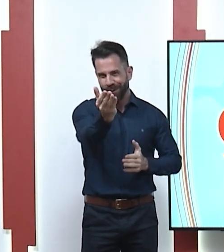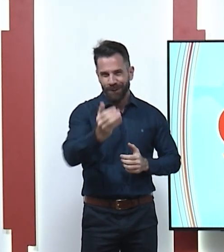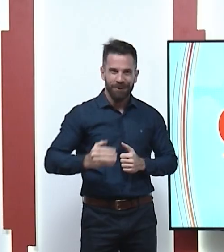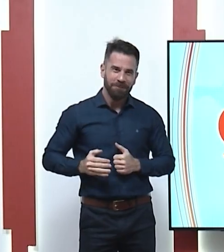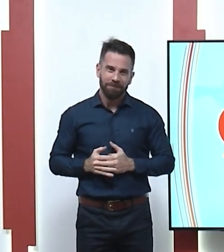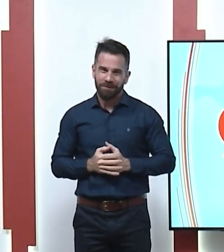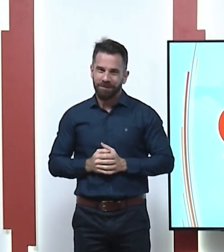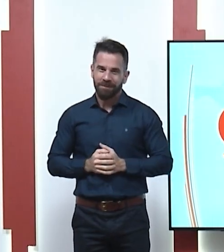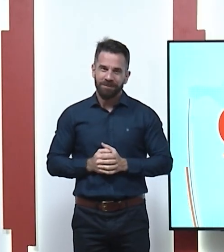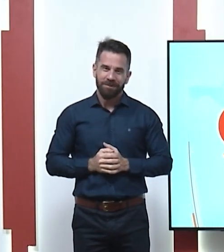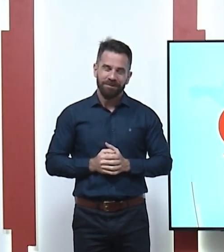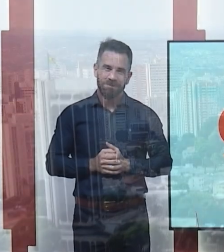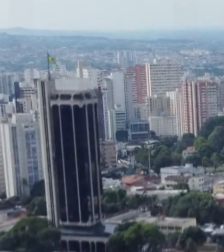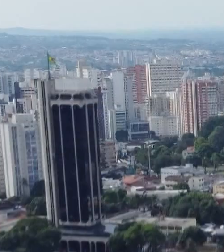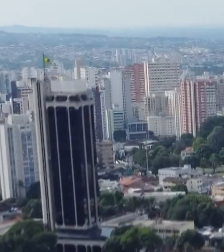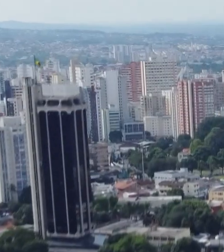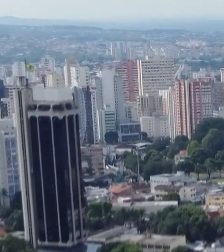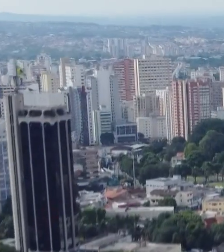ar.